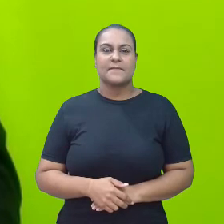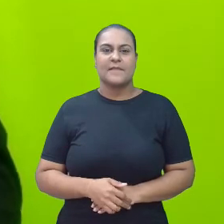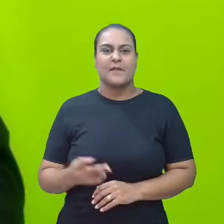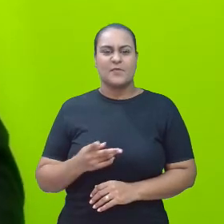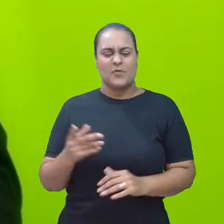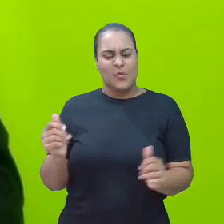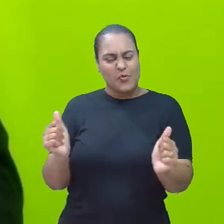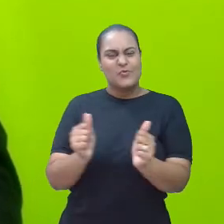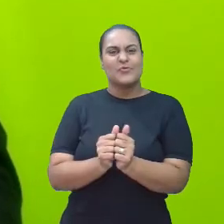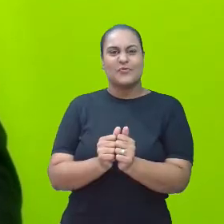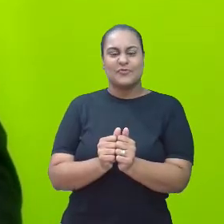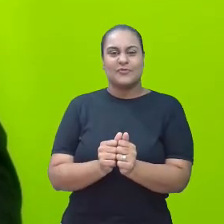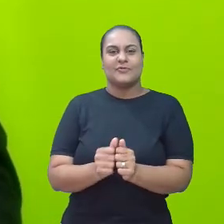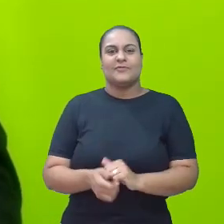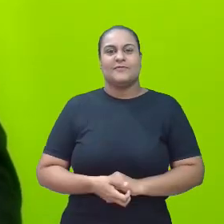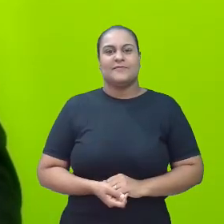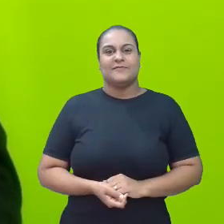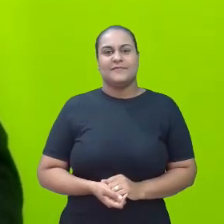carne.